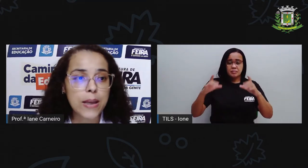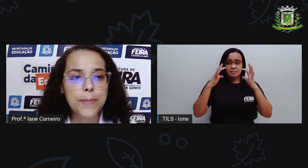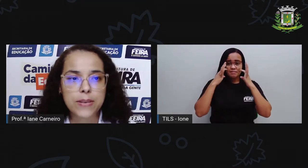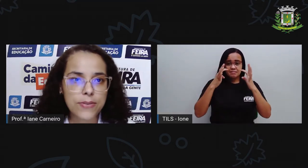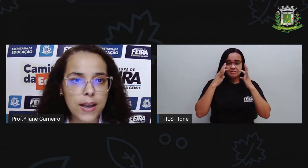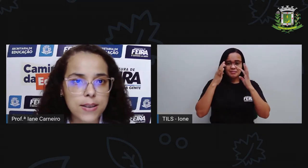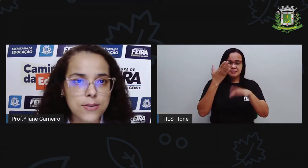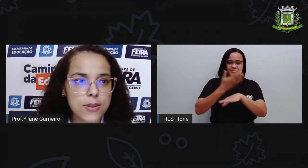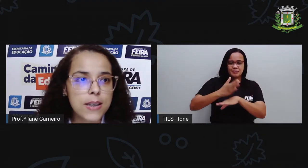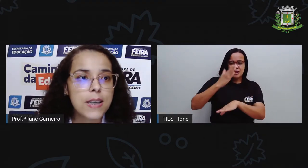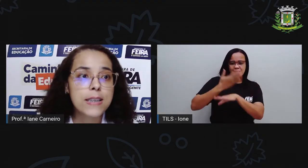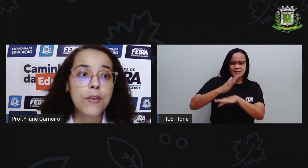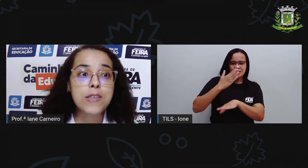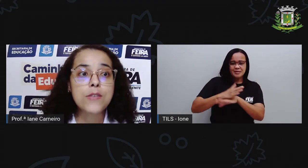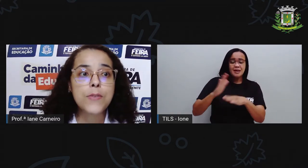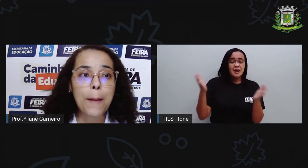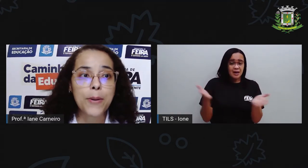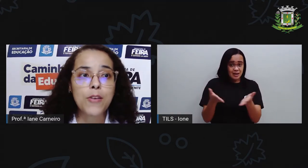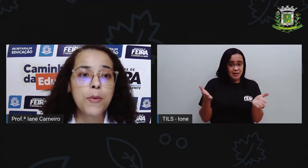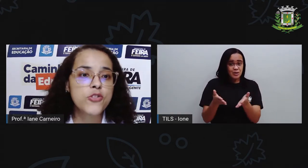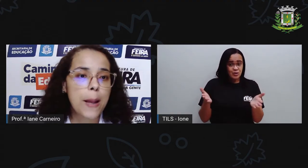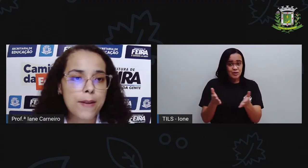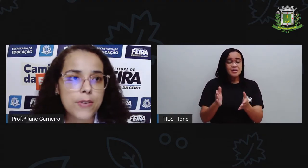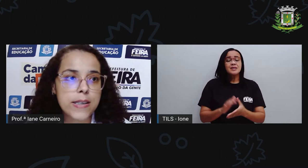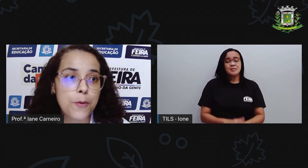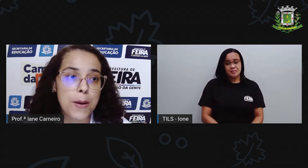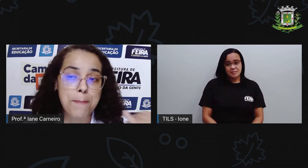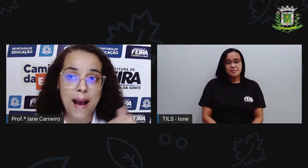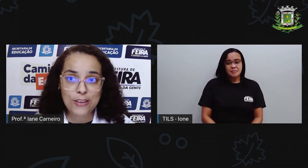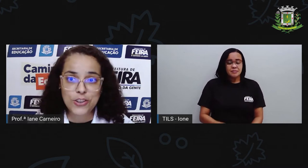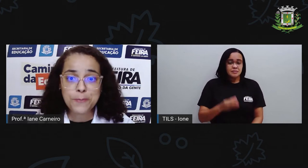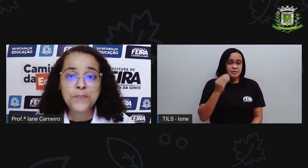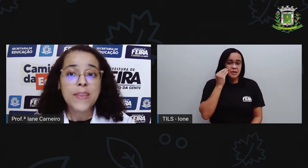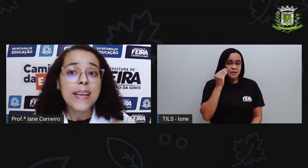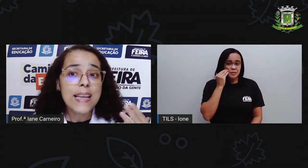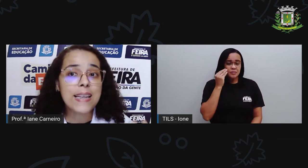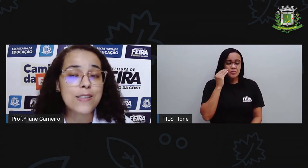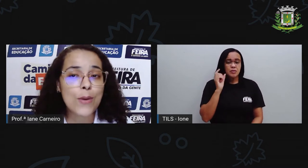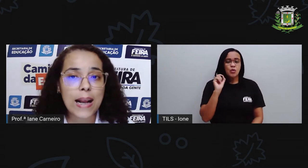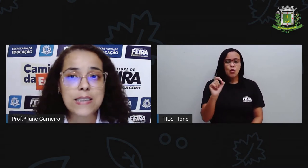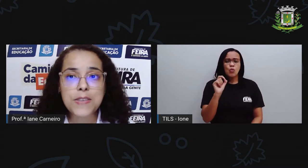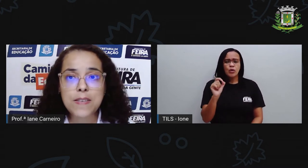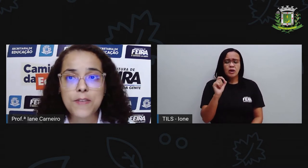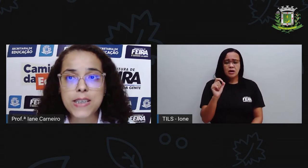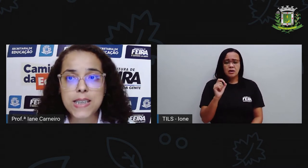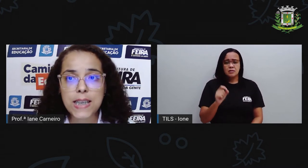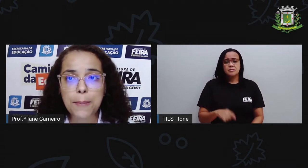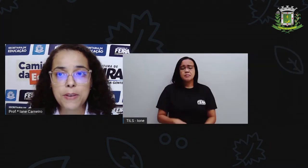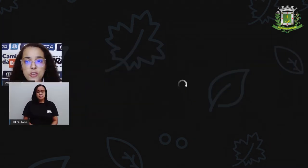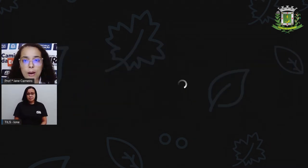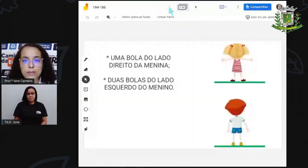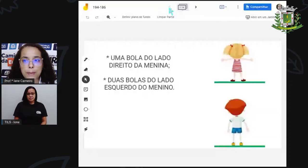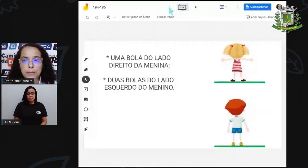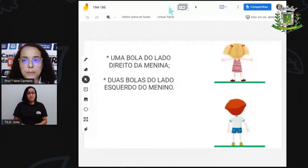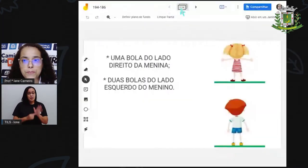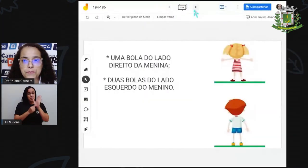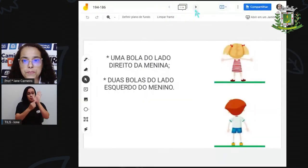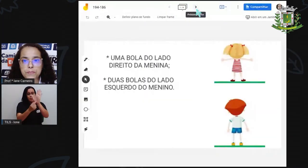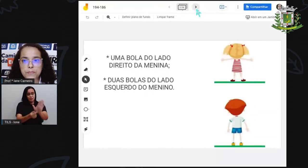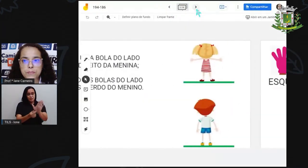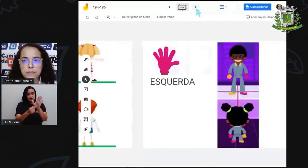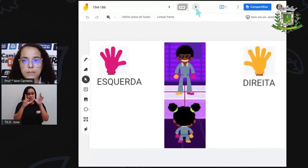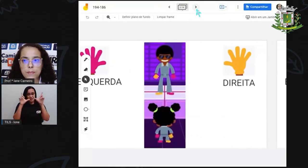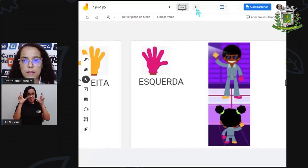isso que a Pró está falando. Então, a Pró vai mostrar para você uma imagem e aí na sua casa você vai fazer exatamente igual, tá bom?